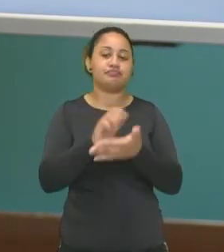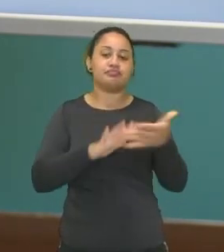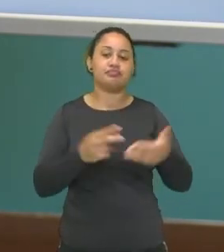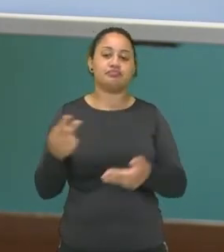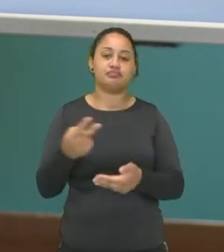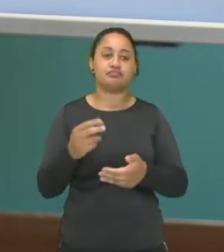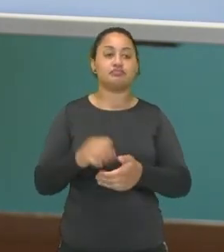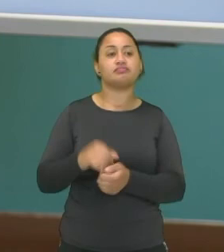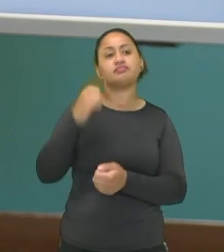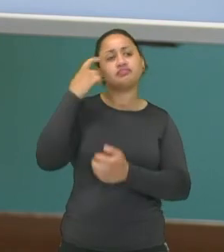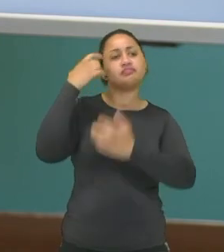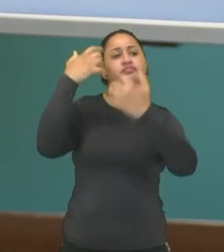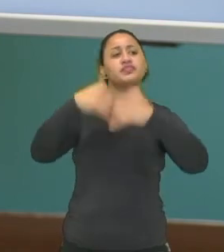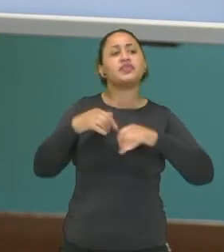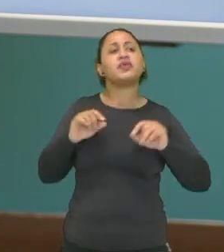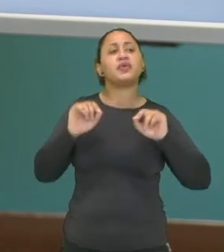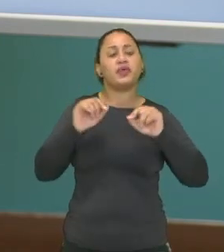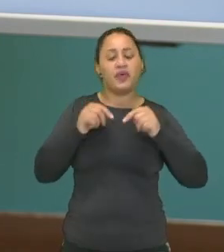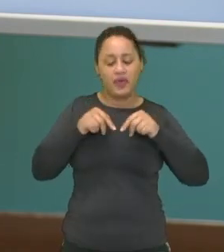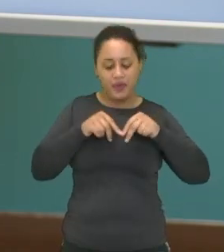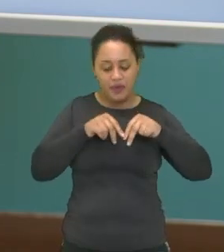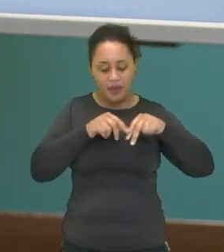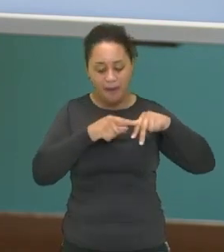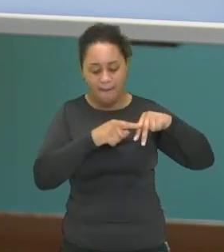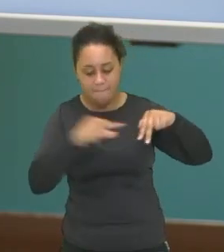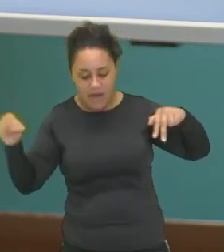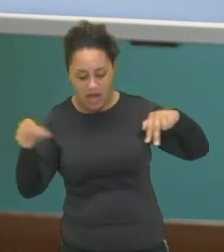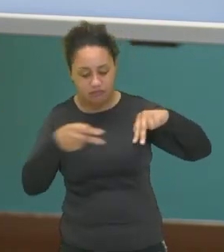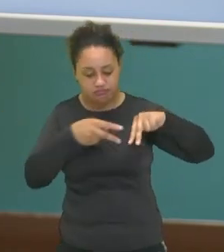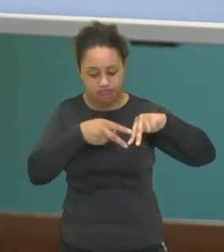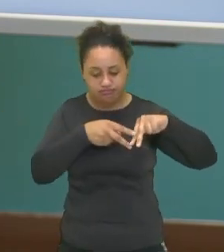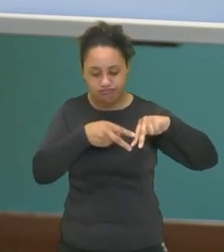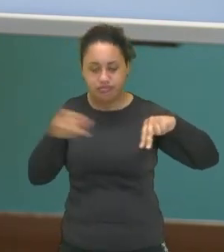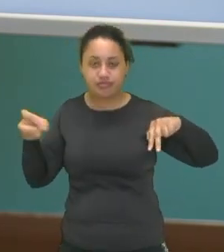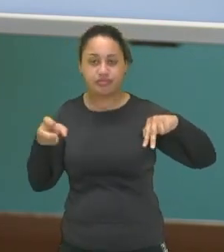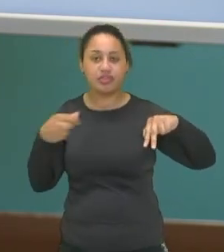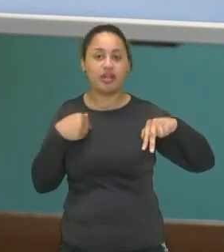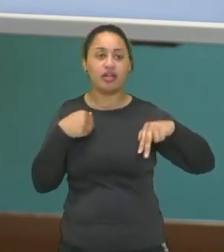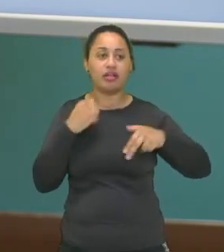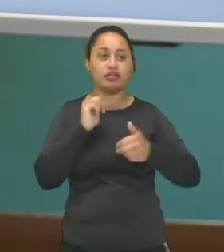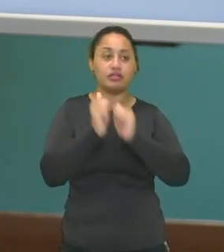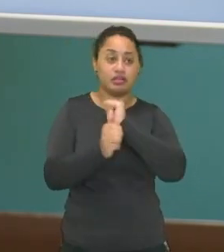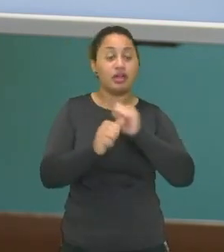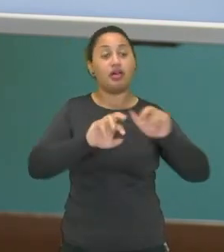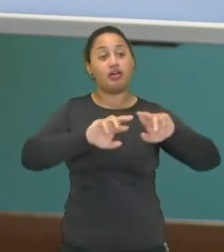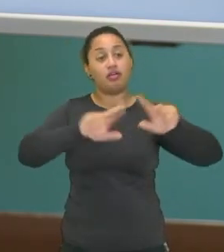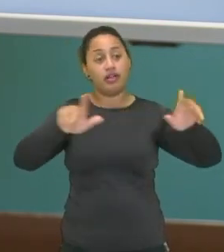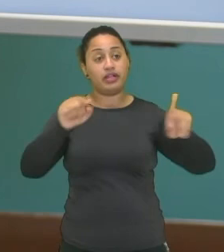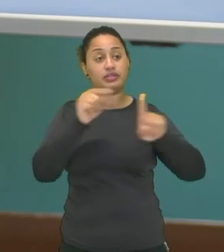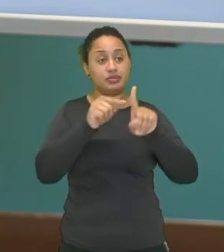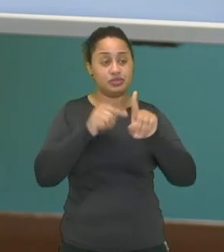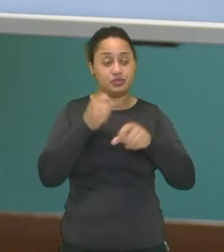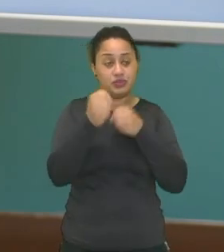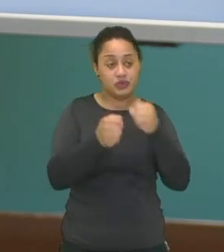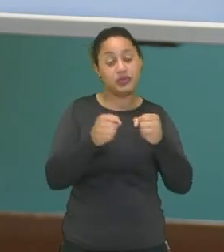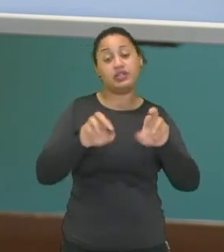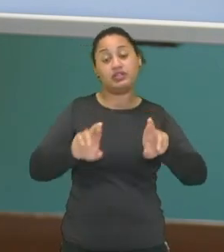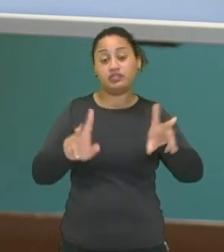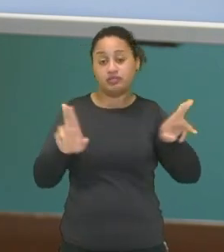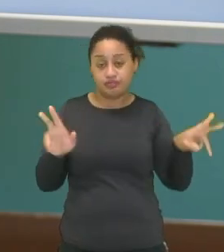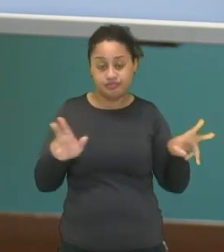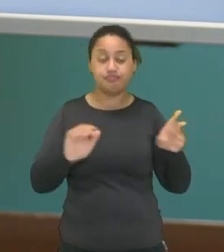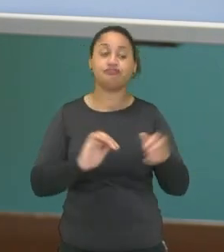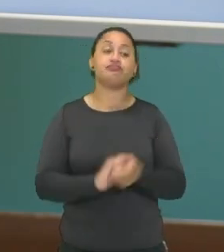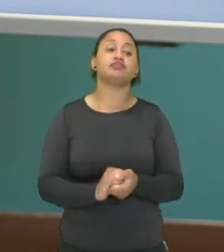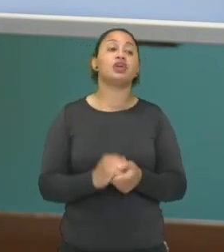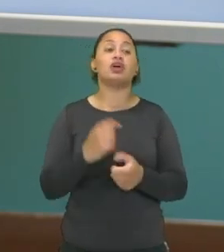vamos pensar. A largada nas provas do atletismo diferem para os diferentes tipos de corrida. Quais